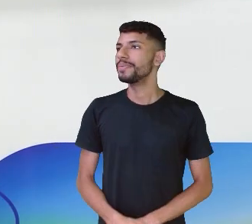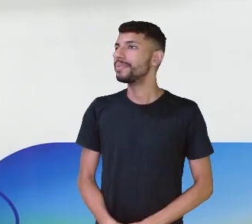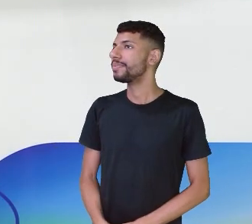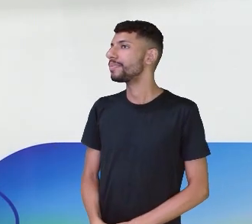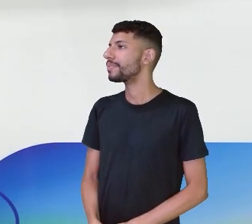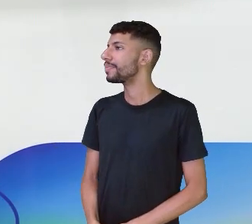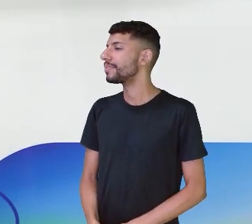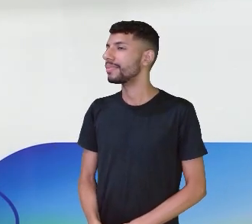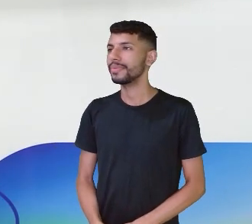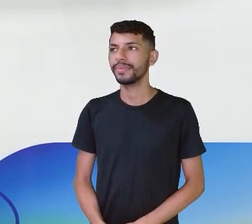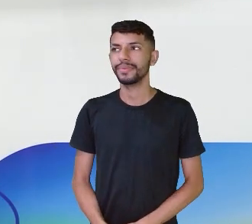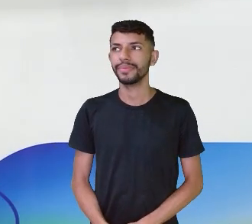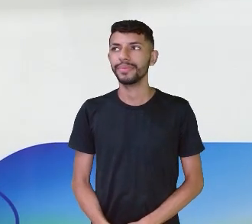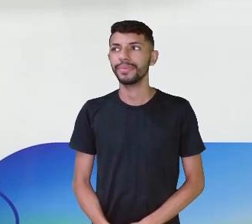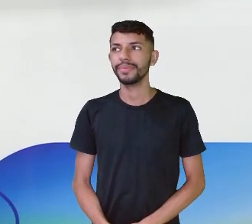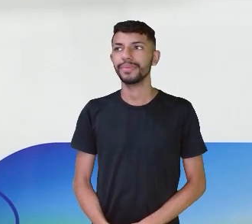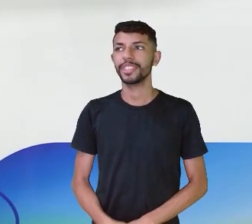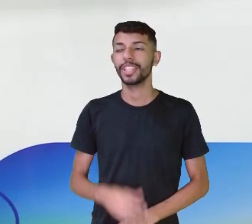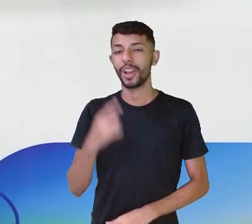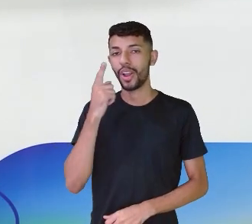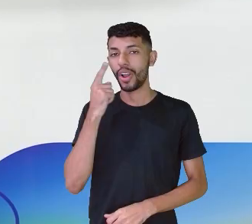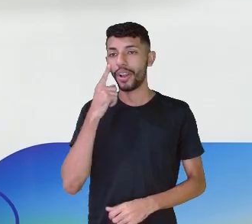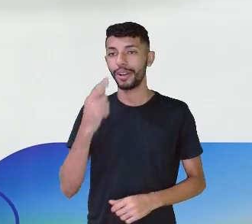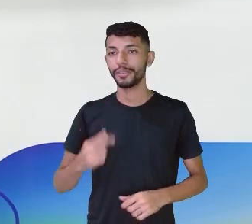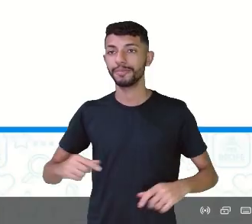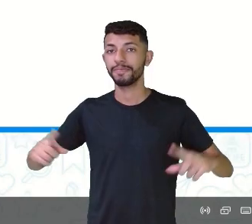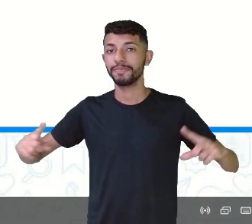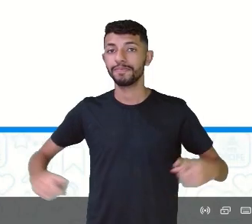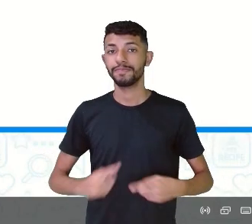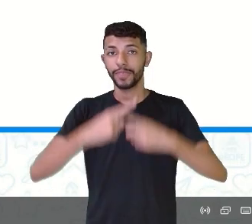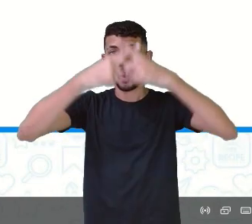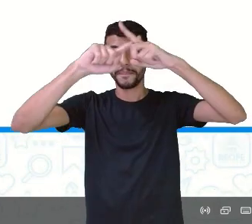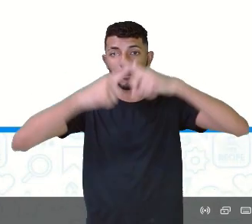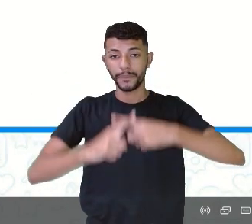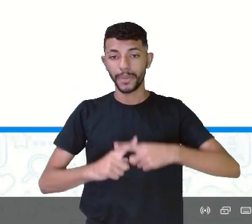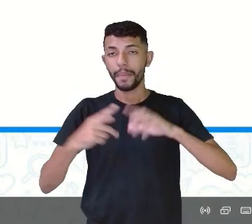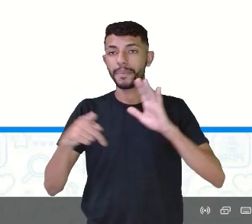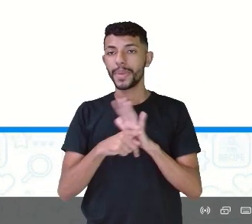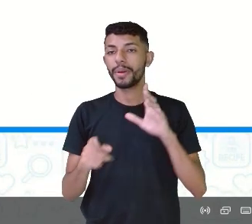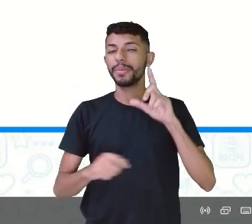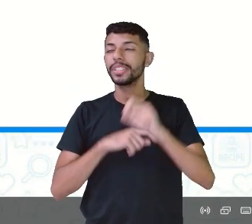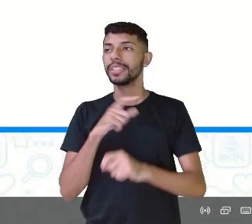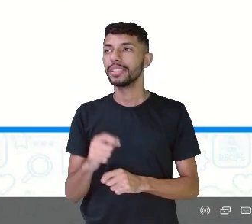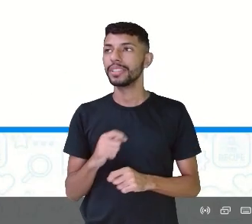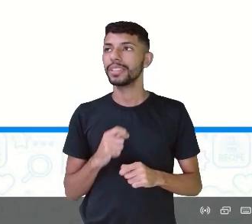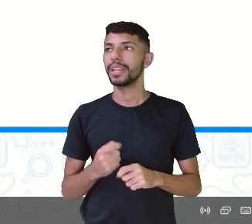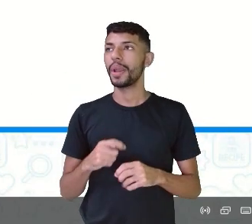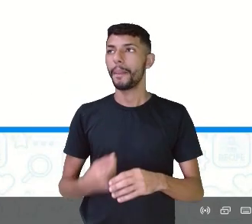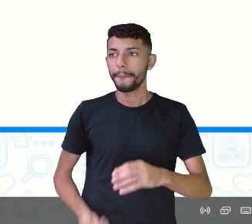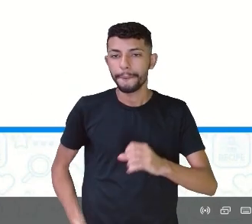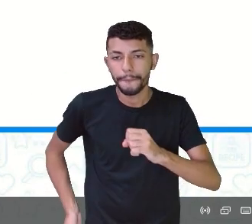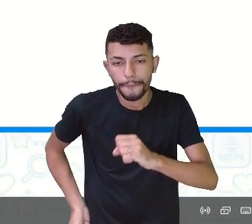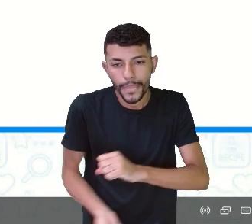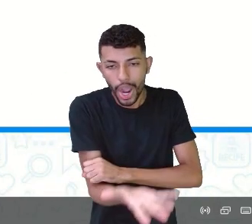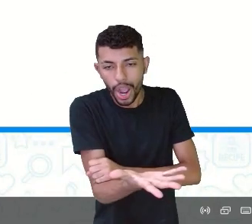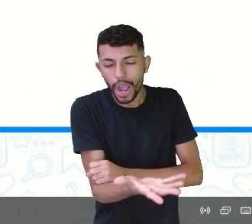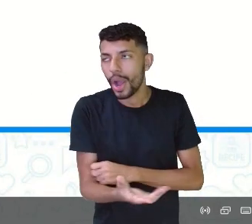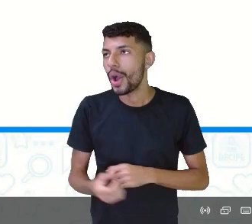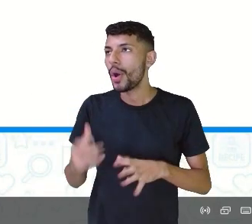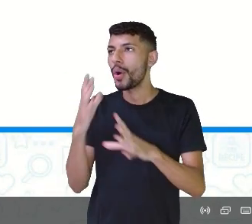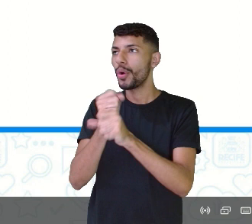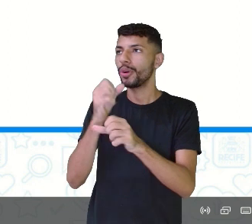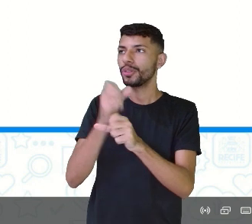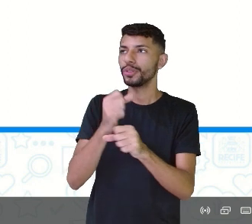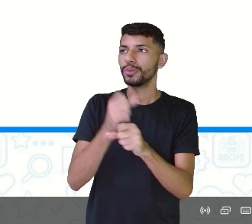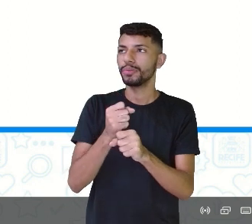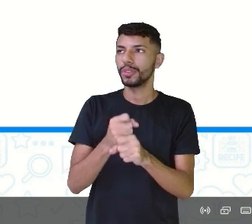mais. No campeonato de boliche, os pontos que Luiz, Carla, Lucas e Ana marcaram aparecem no gráfico